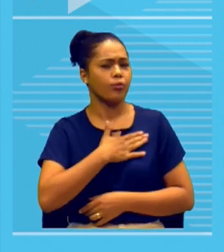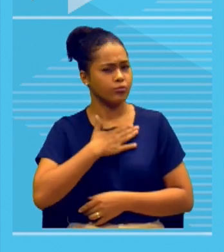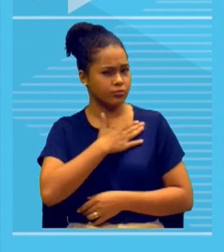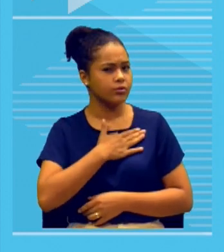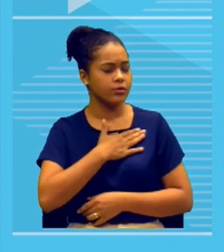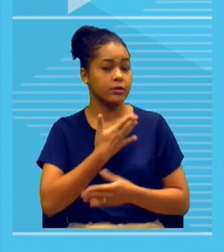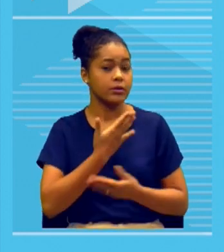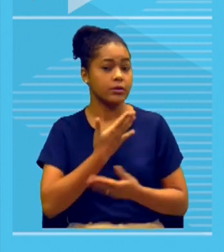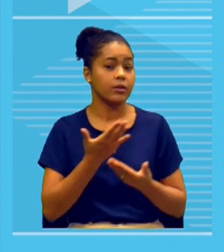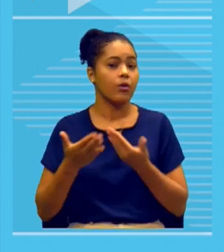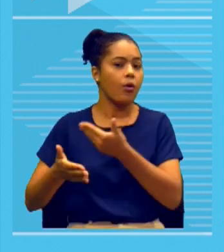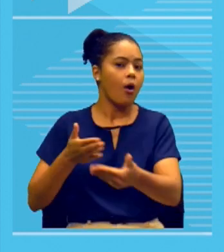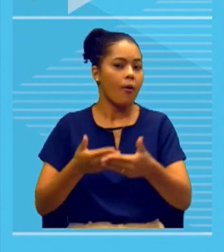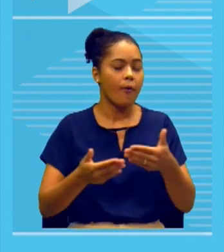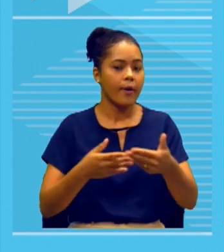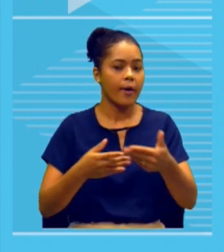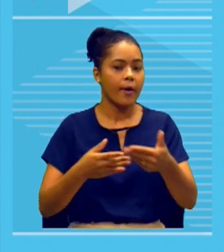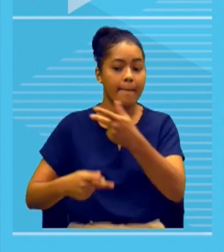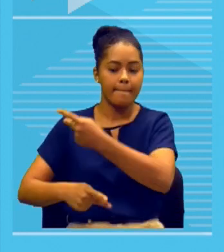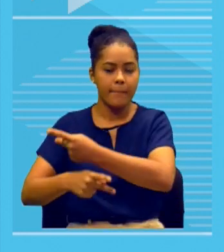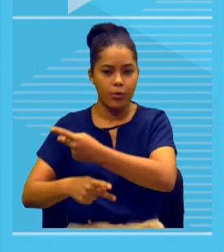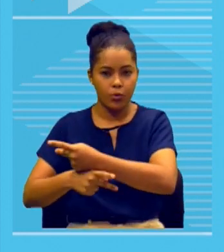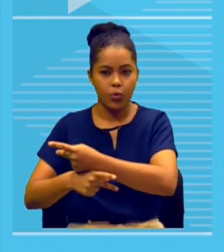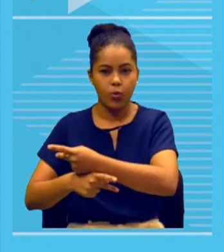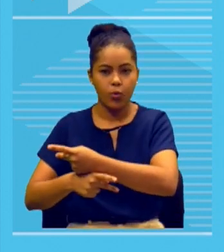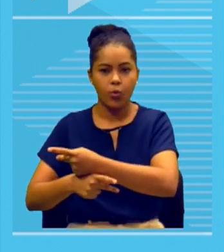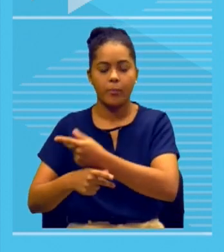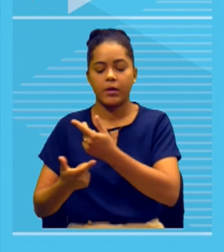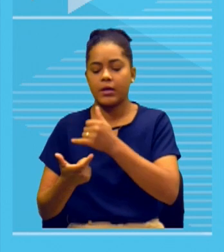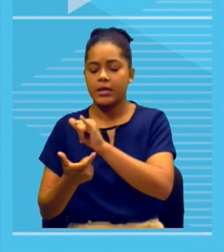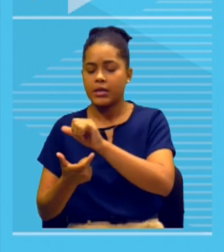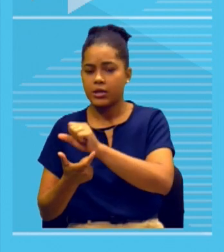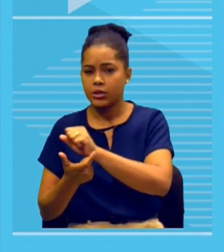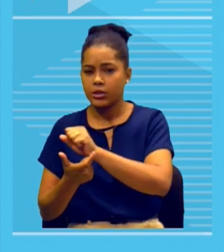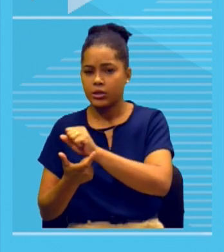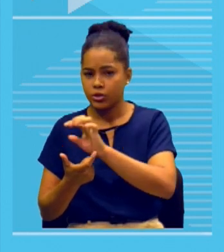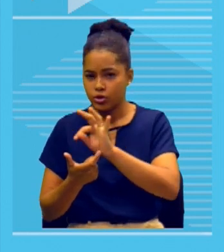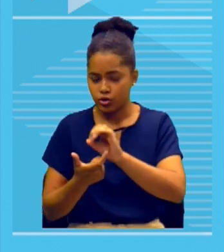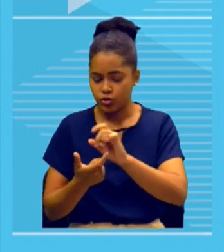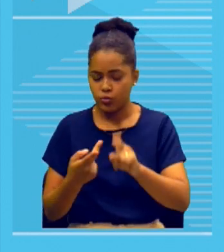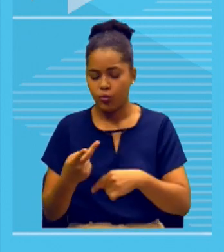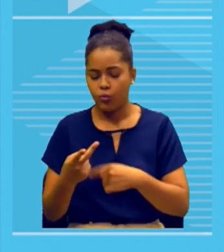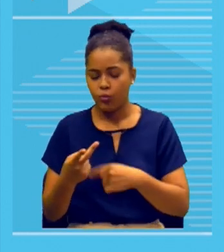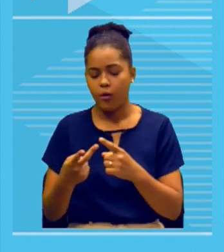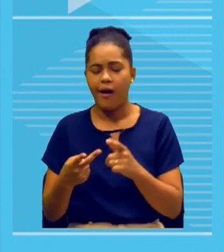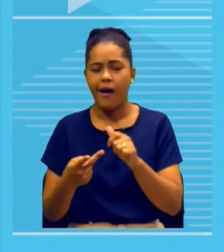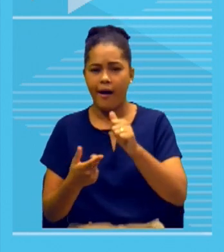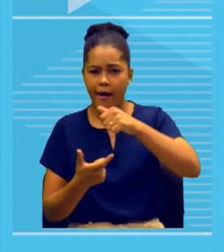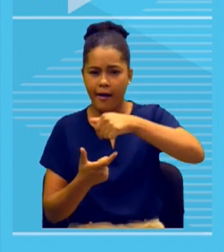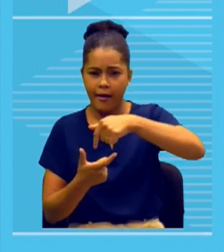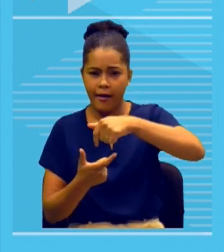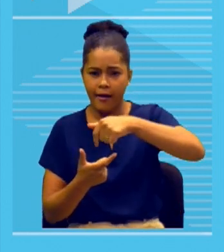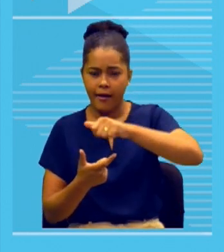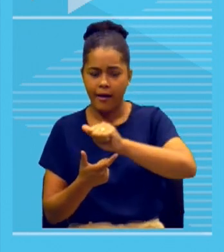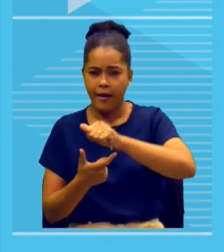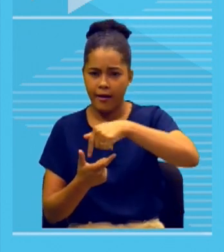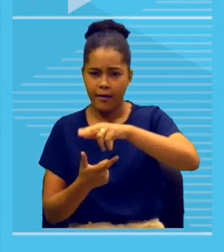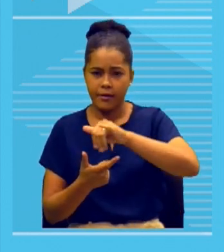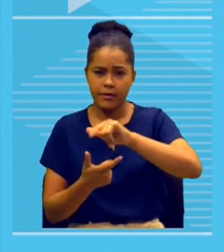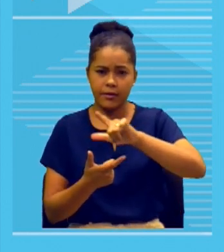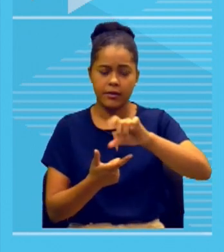então qualquer pronome demonstrativo fará com que o pronome oblíquo átono apareça